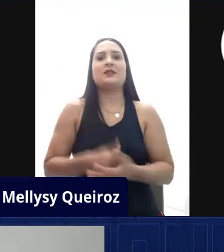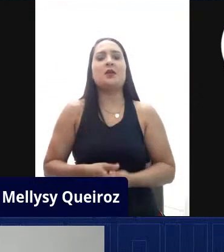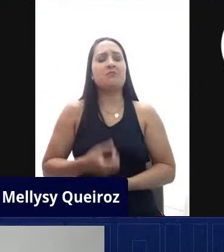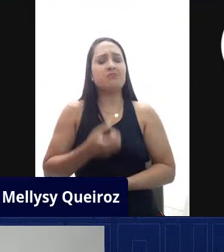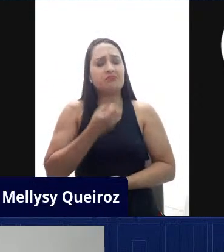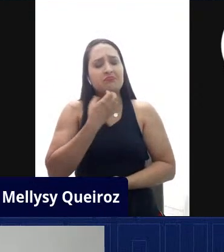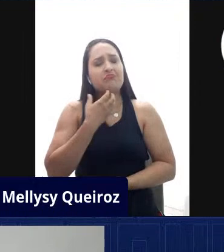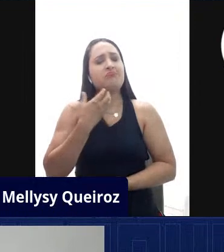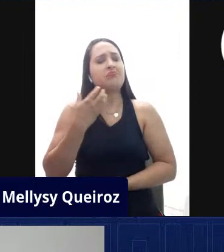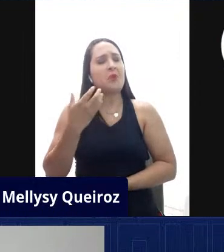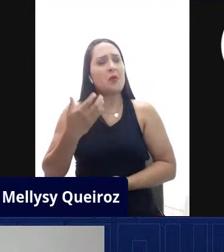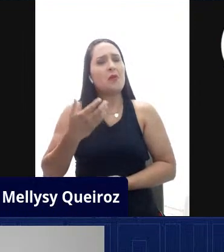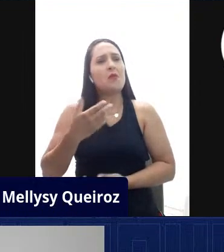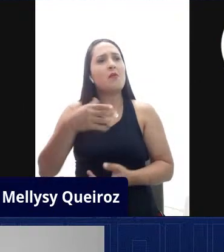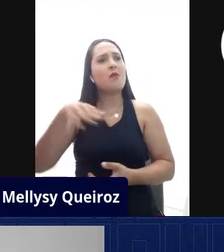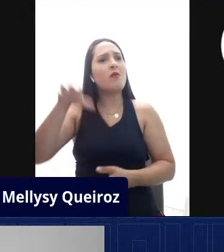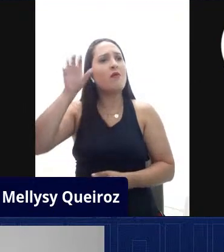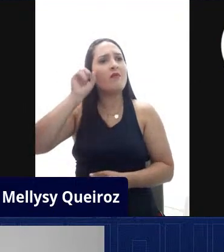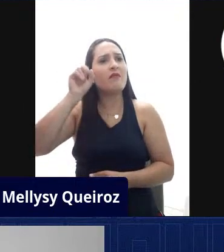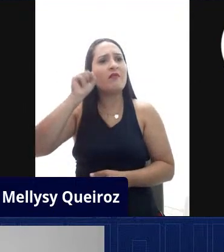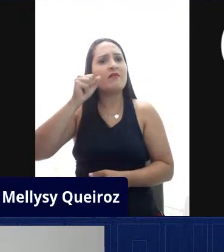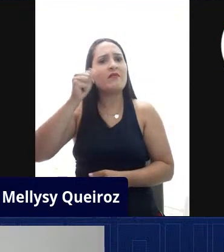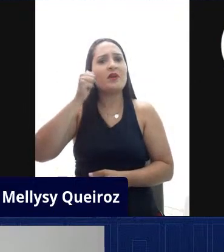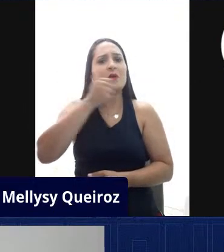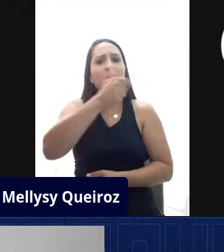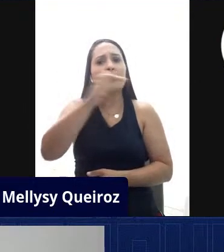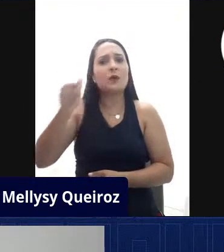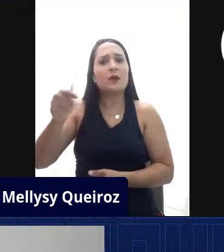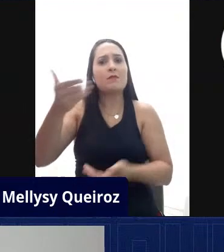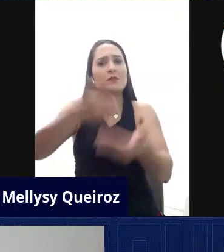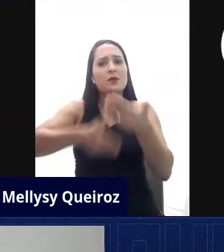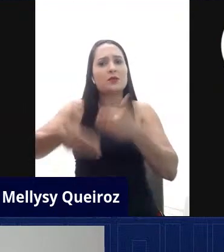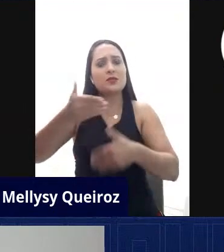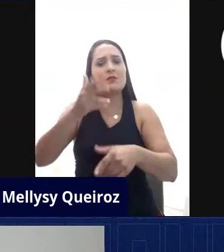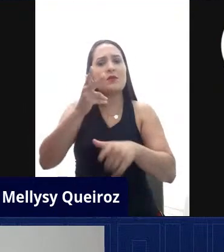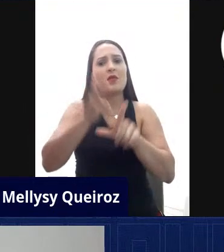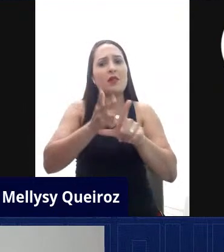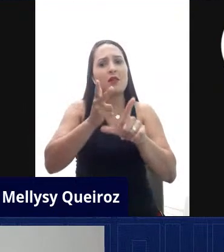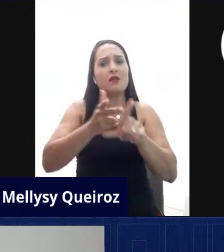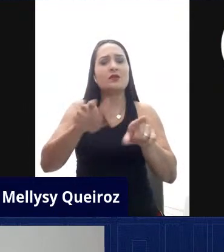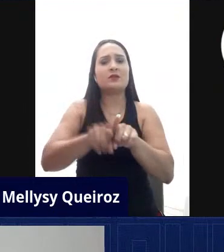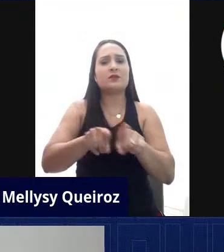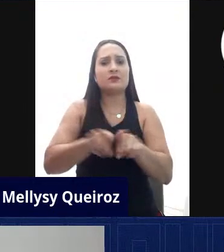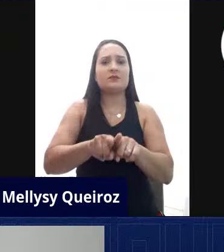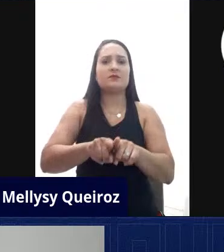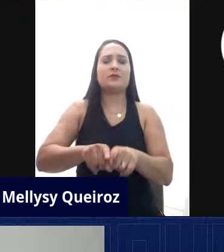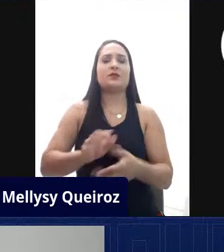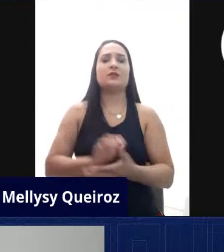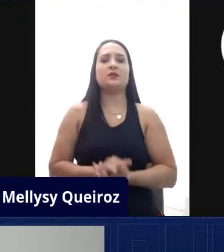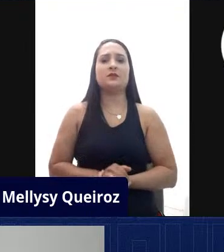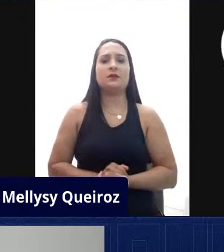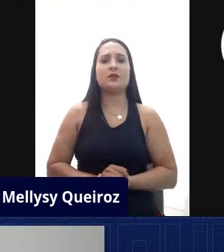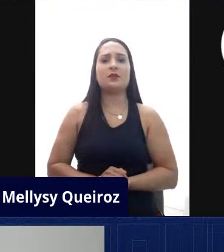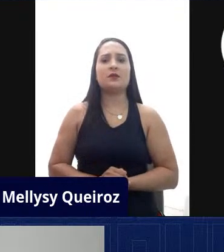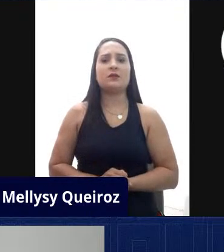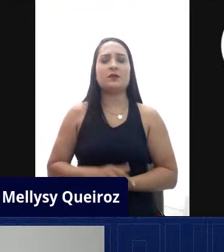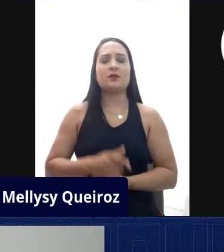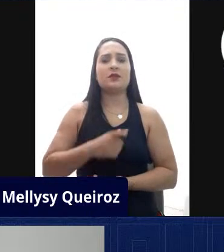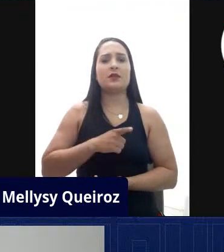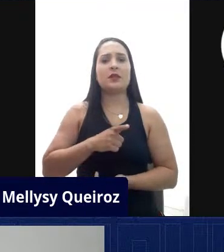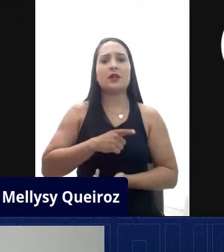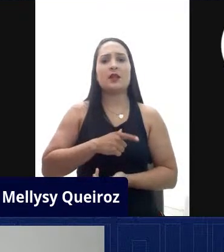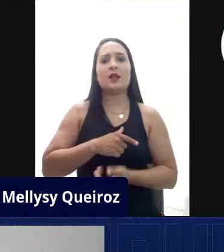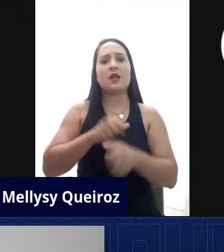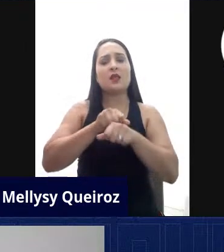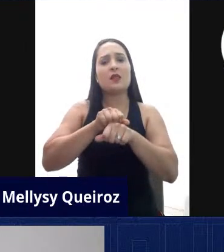que a gente tem outros espaços e que a gente vai construir, digamos assim, outras formas de divulgar esta